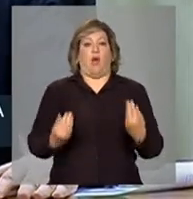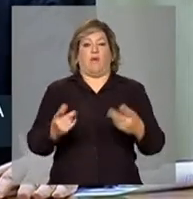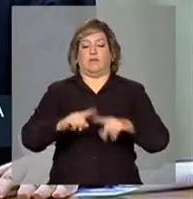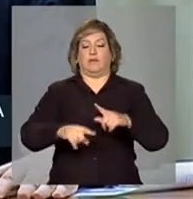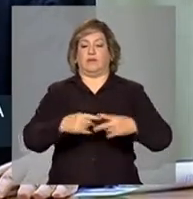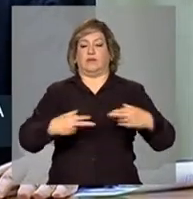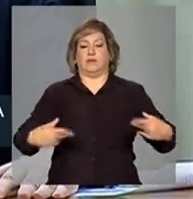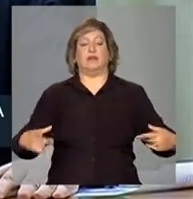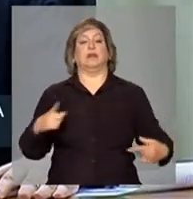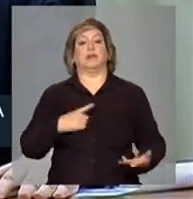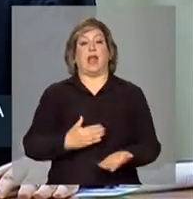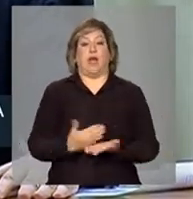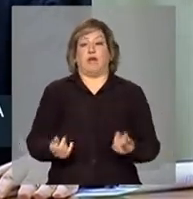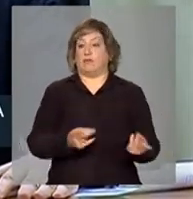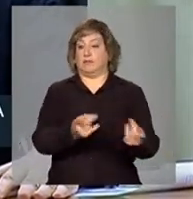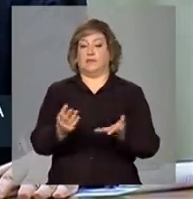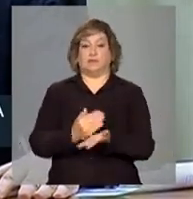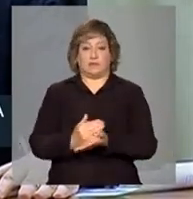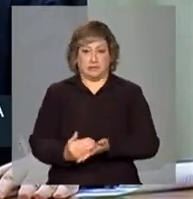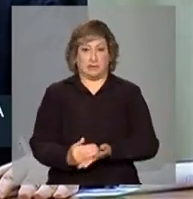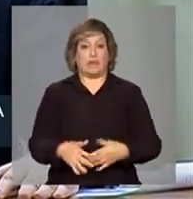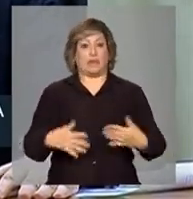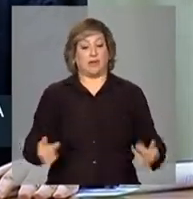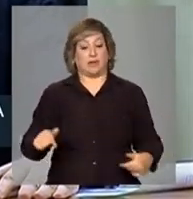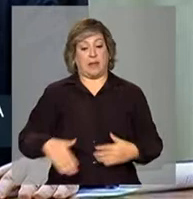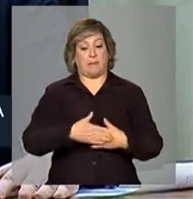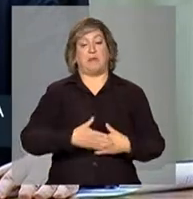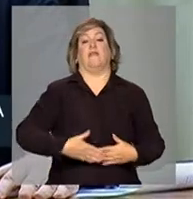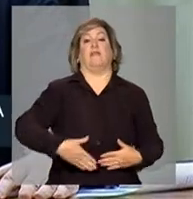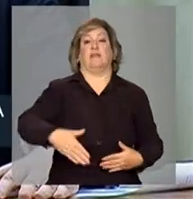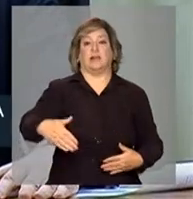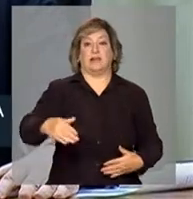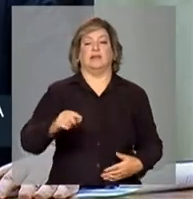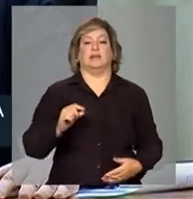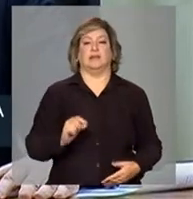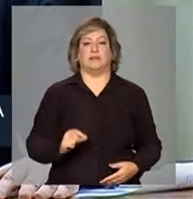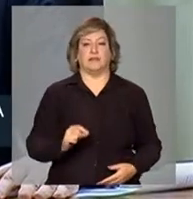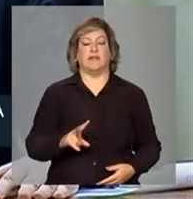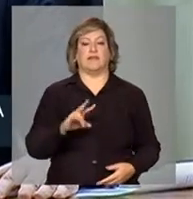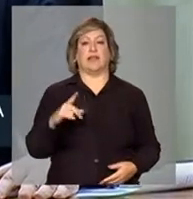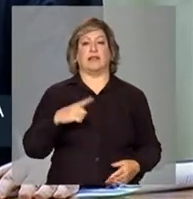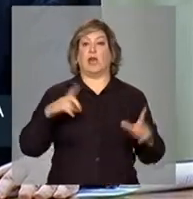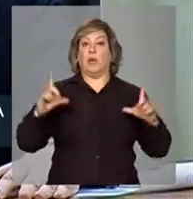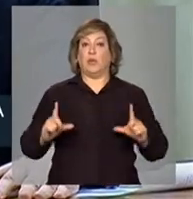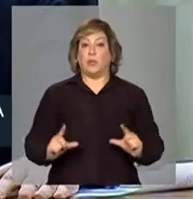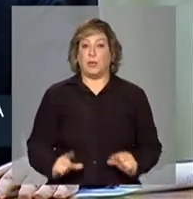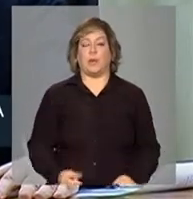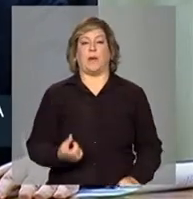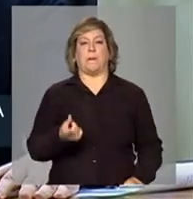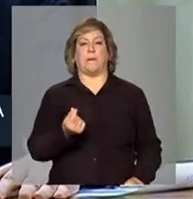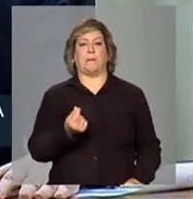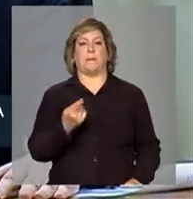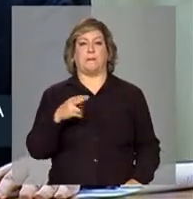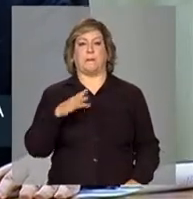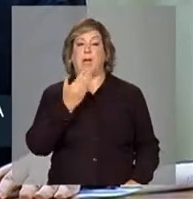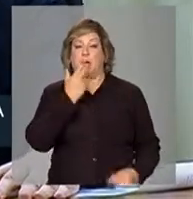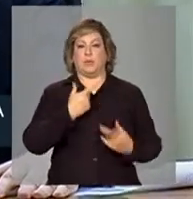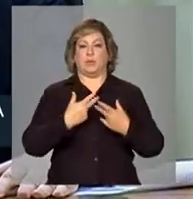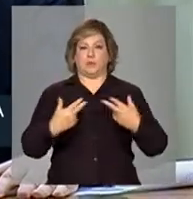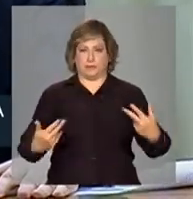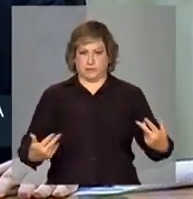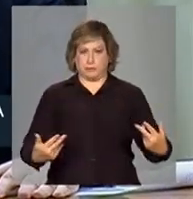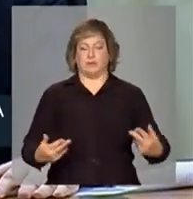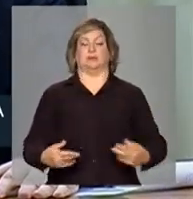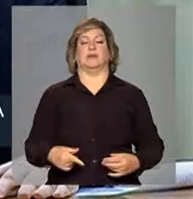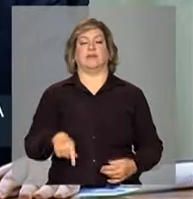estão são estão entrando no mercado então daqui para frente desde haverá uma o pão de preço de alimentos